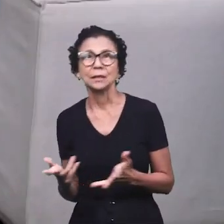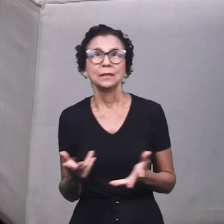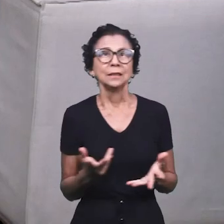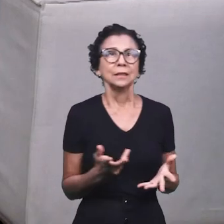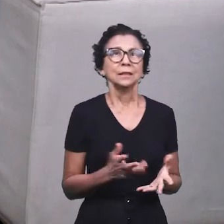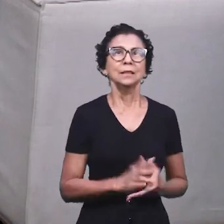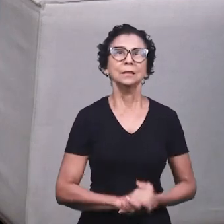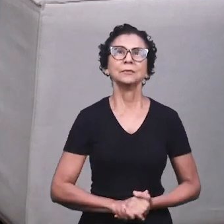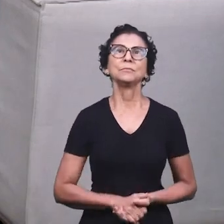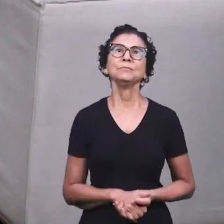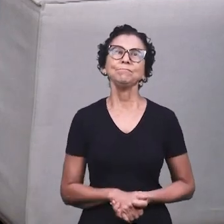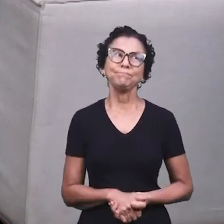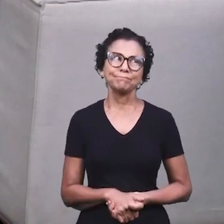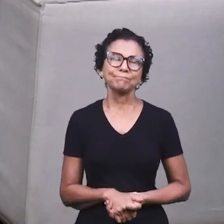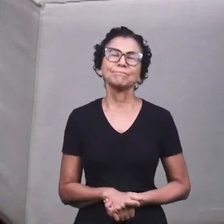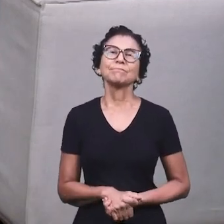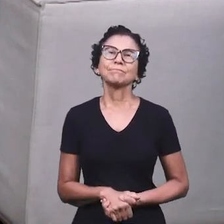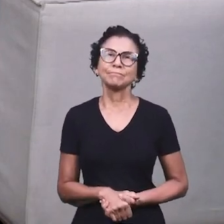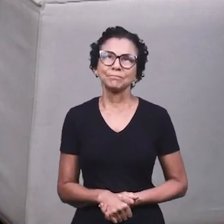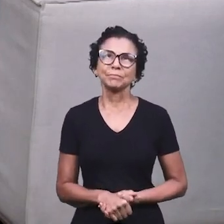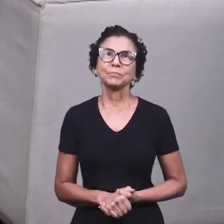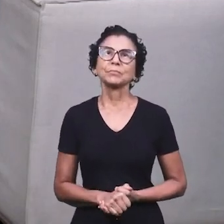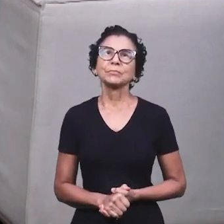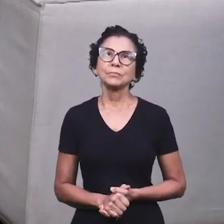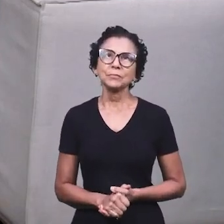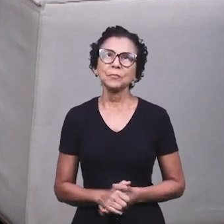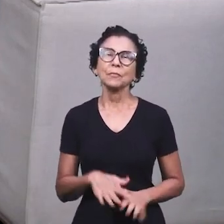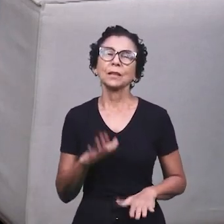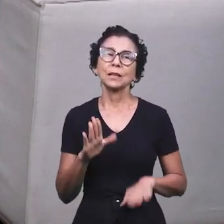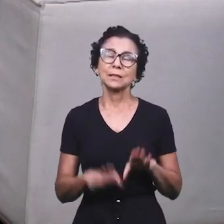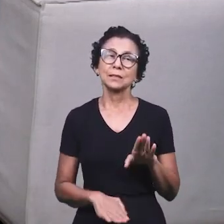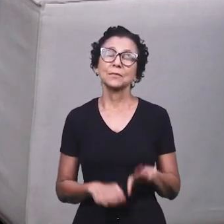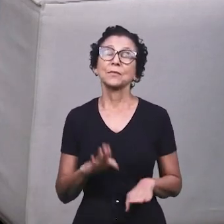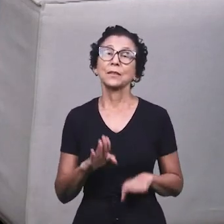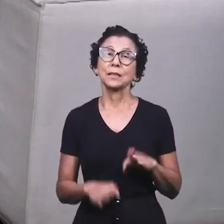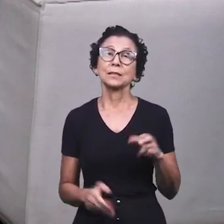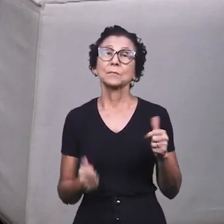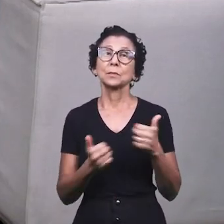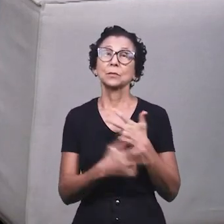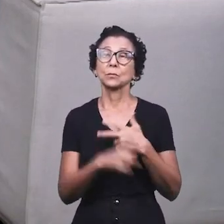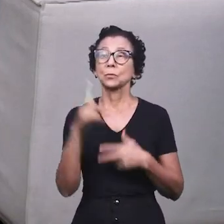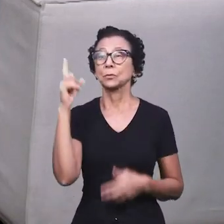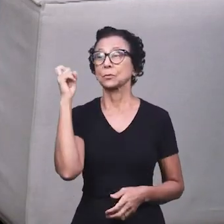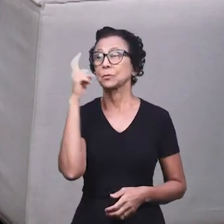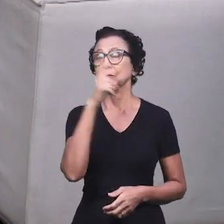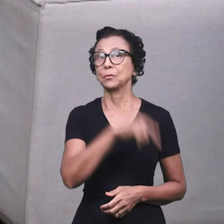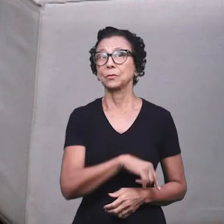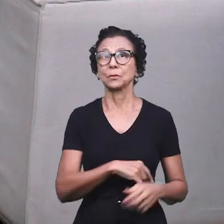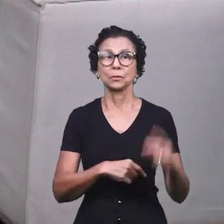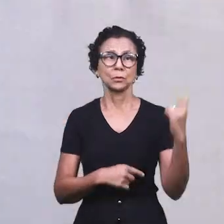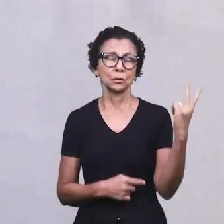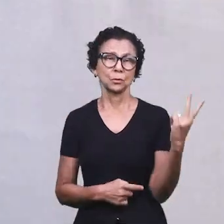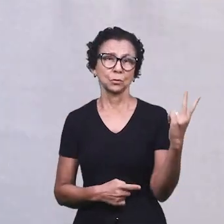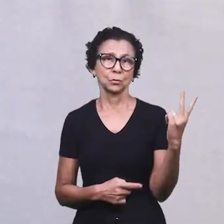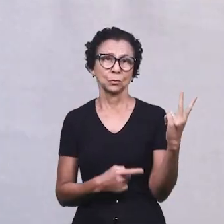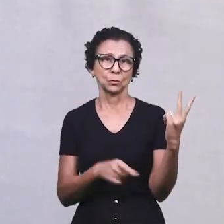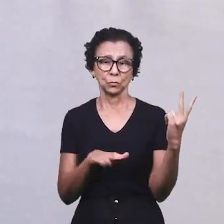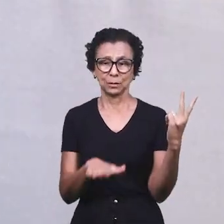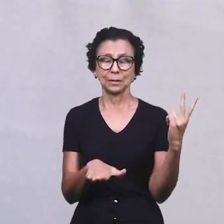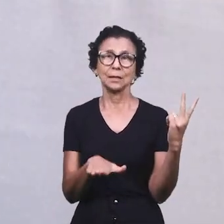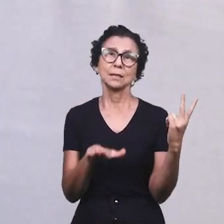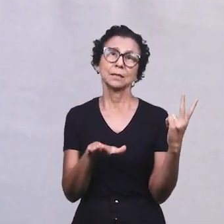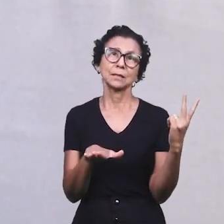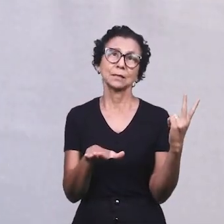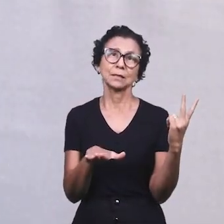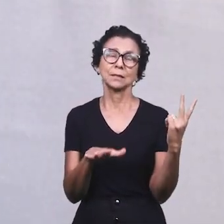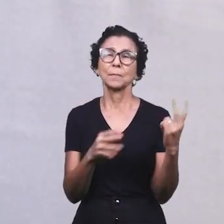então, né? E por muitas vezes eu passei por algumas situações bem complicadas, de tipo, imagina, eu tinha 2 crianças pequenas